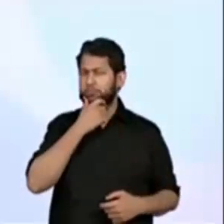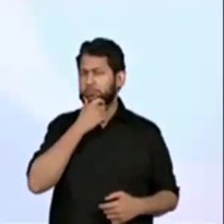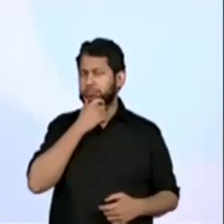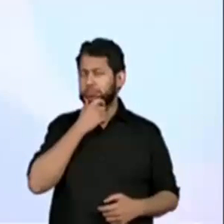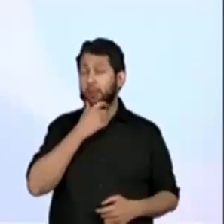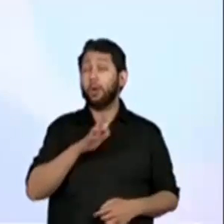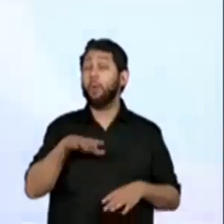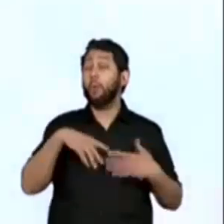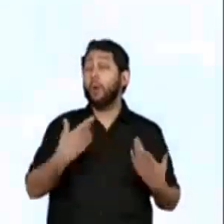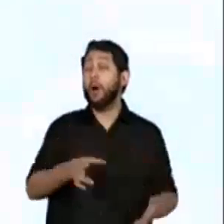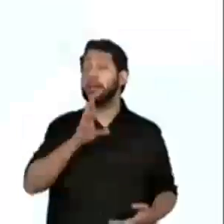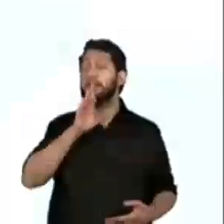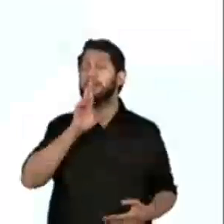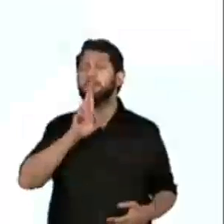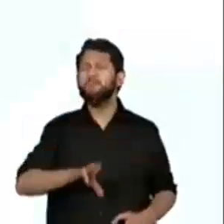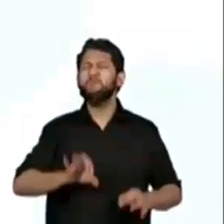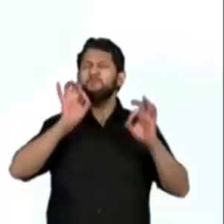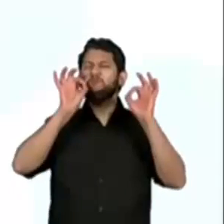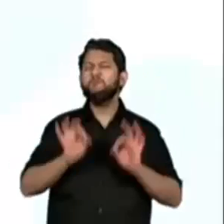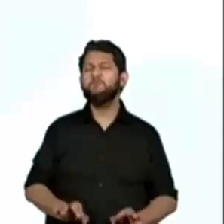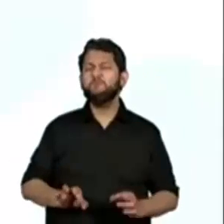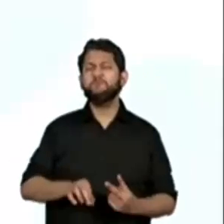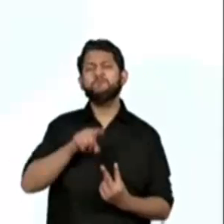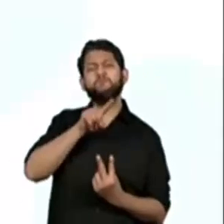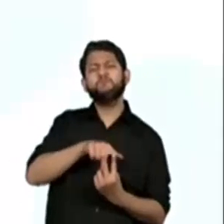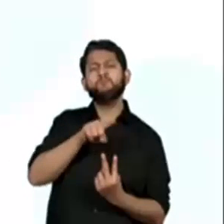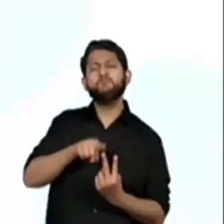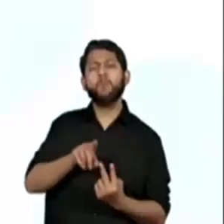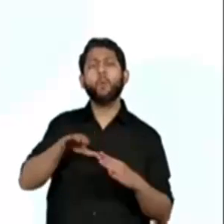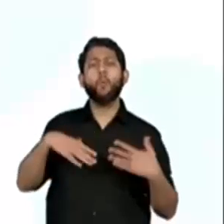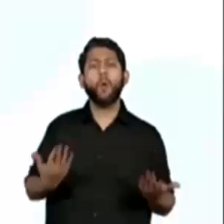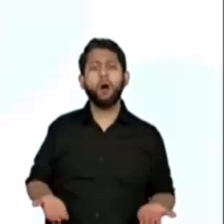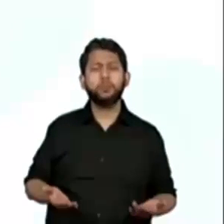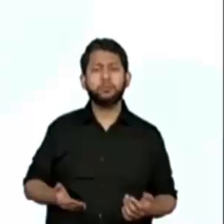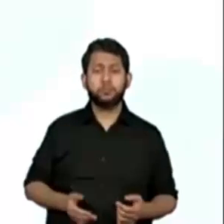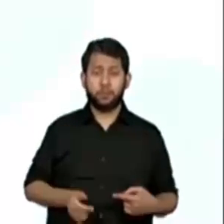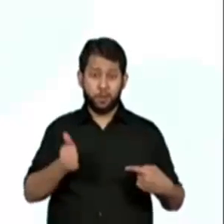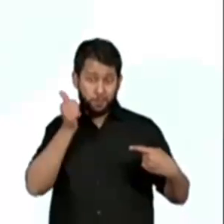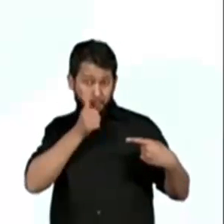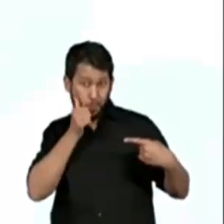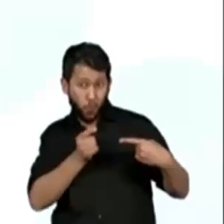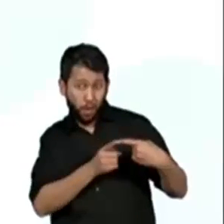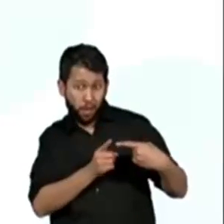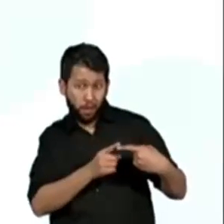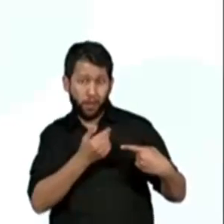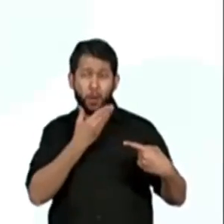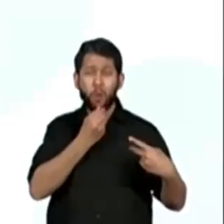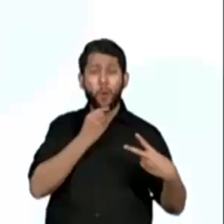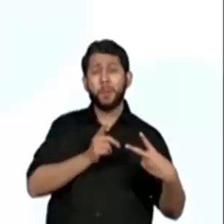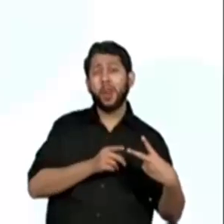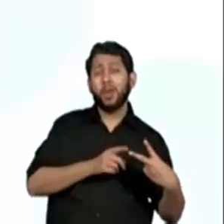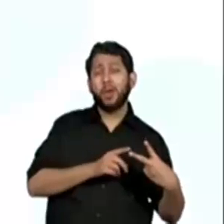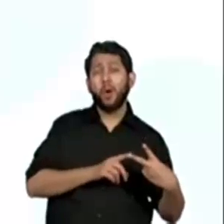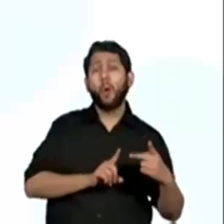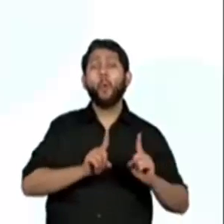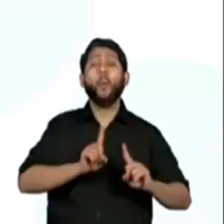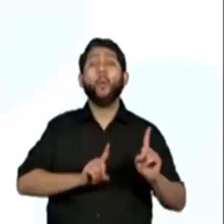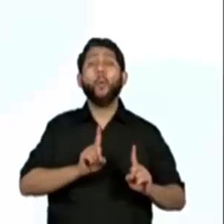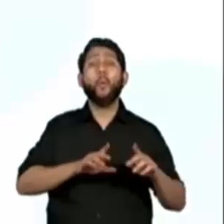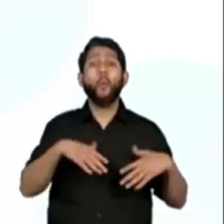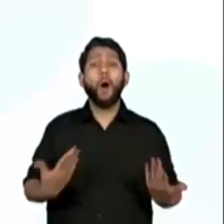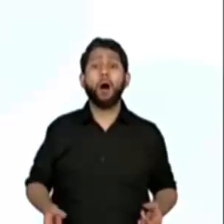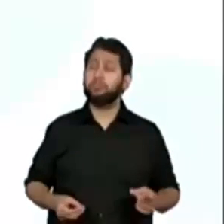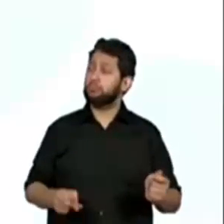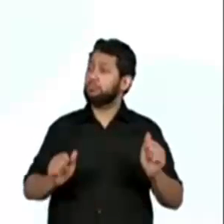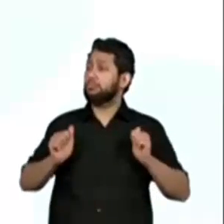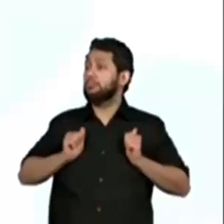quem chegou na resposta correta? A Sofia ou o Juan? E eu vou esperar o chat